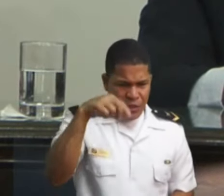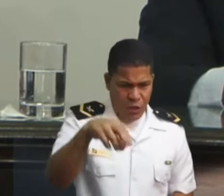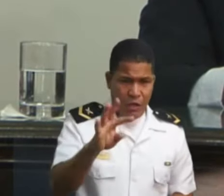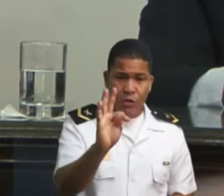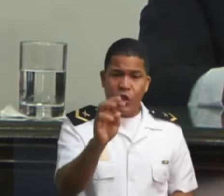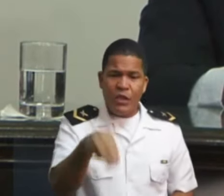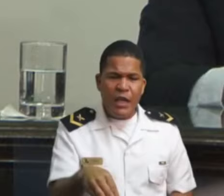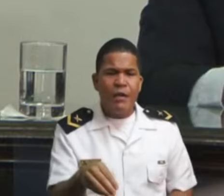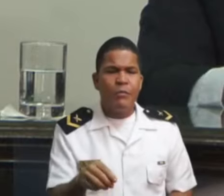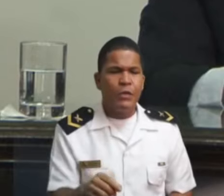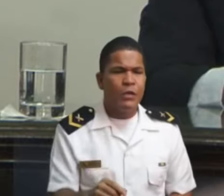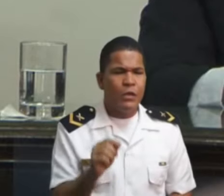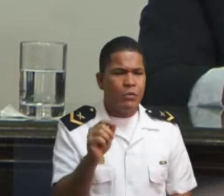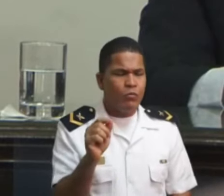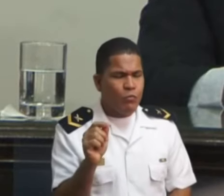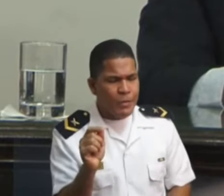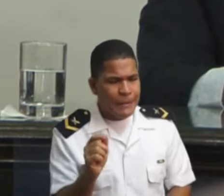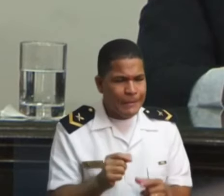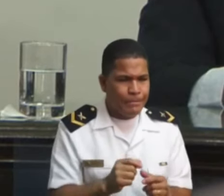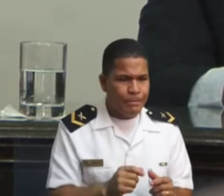no seu artigo 1º da lei.